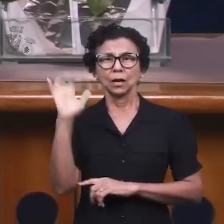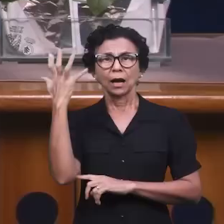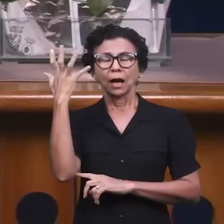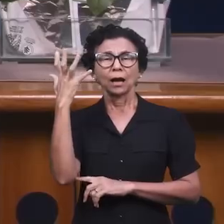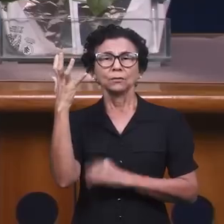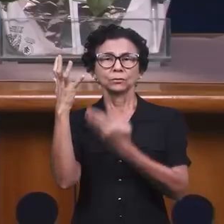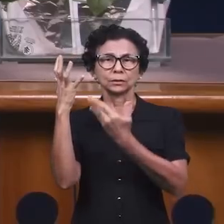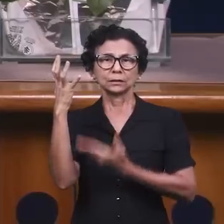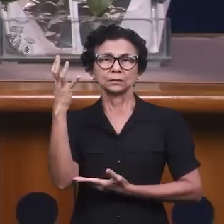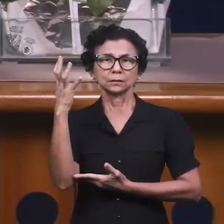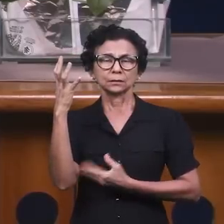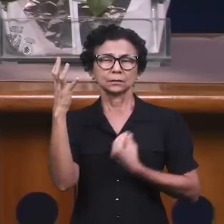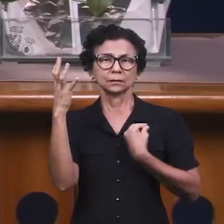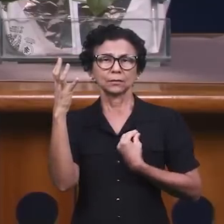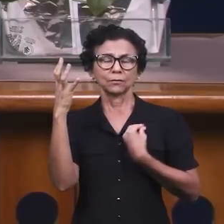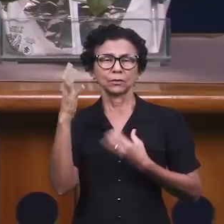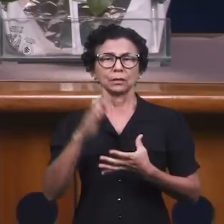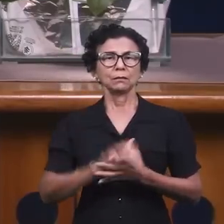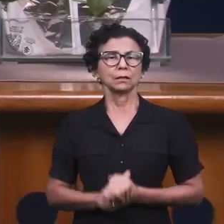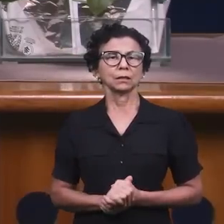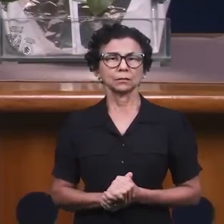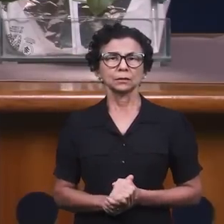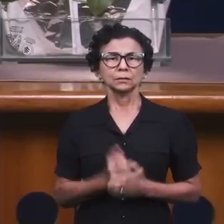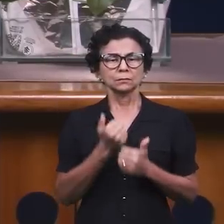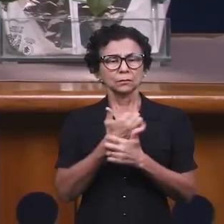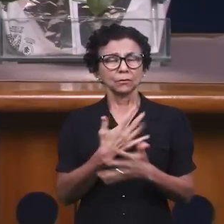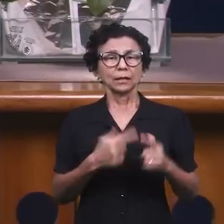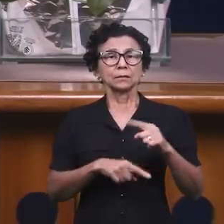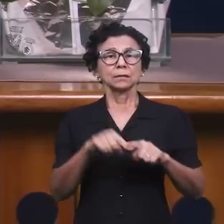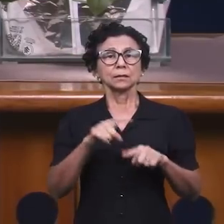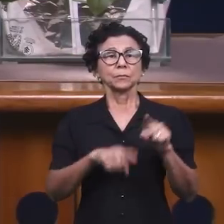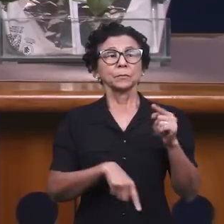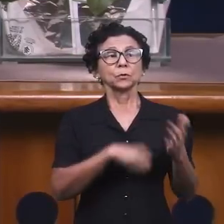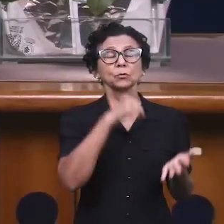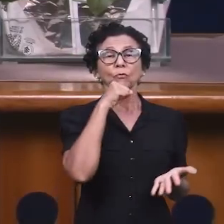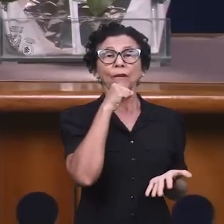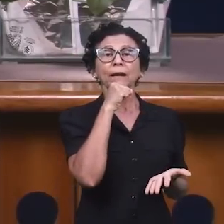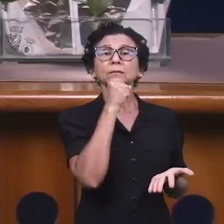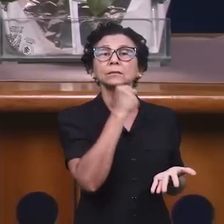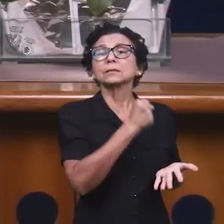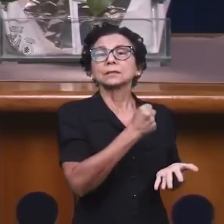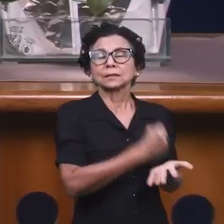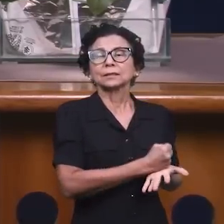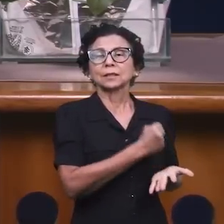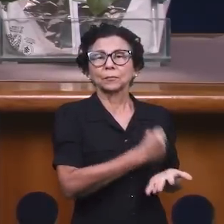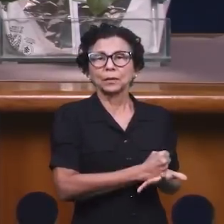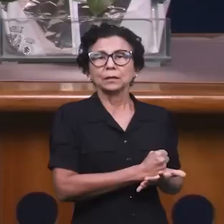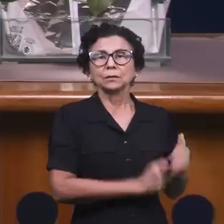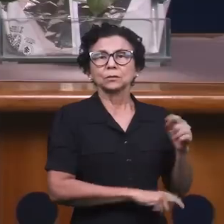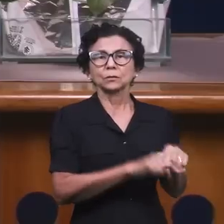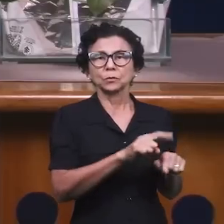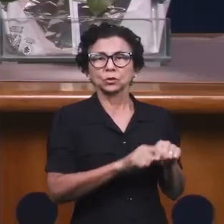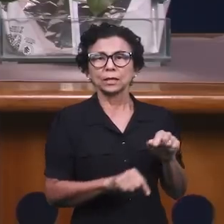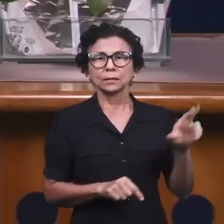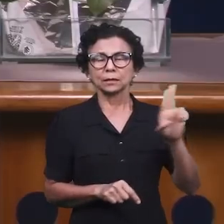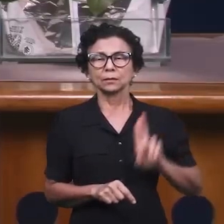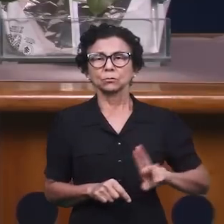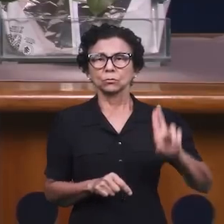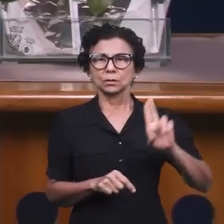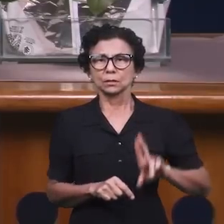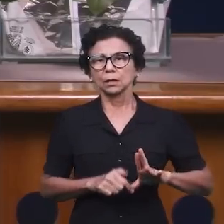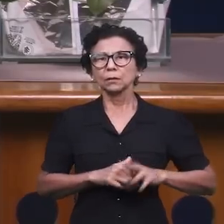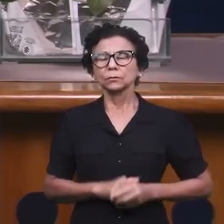Betel, varas de álamo verde, todos os elementos do Velho Testamento que tinham, na verdade,